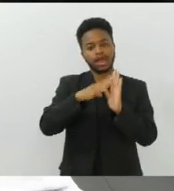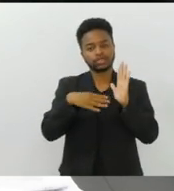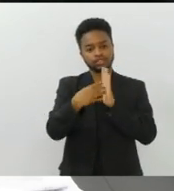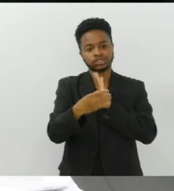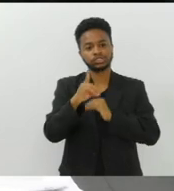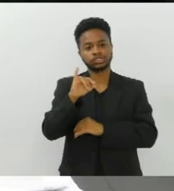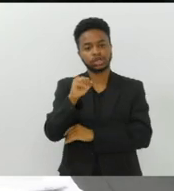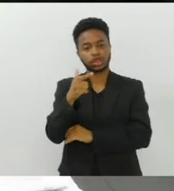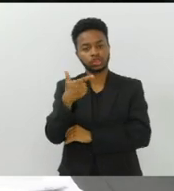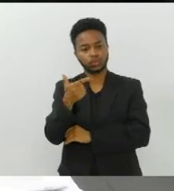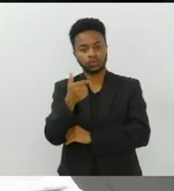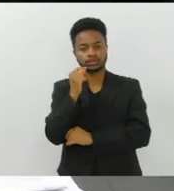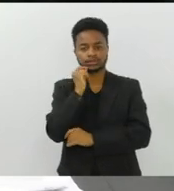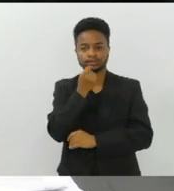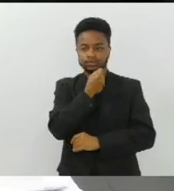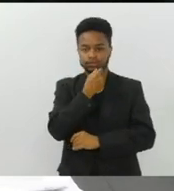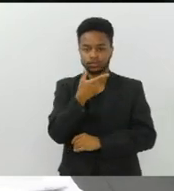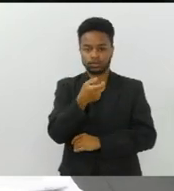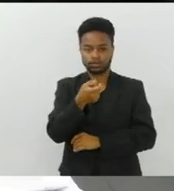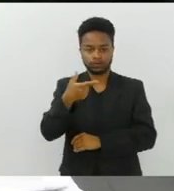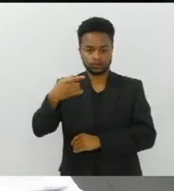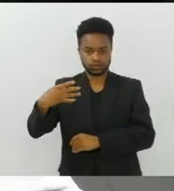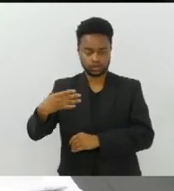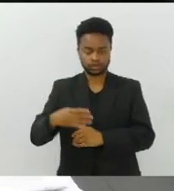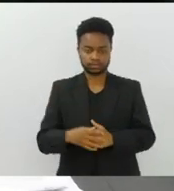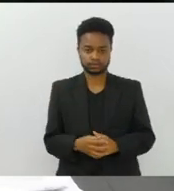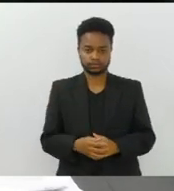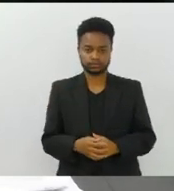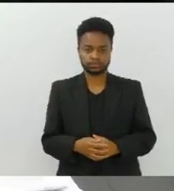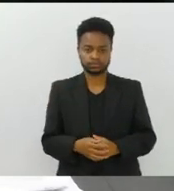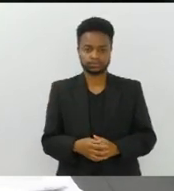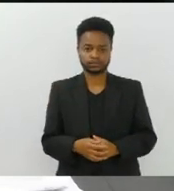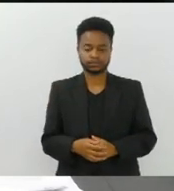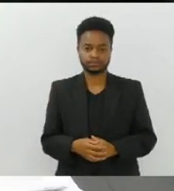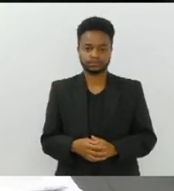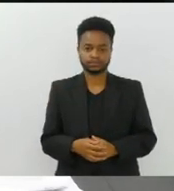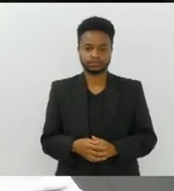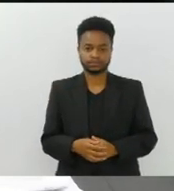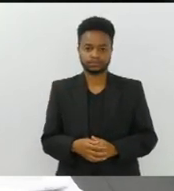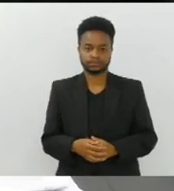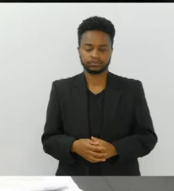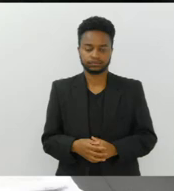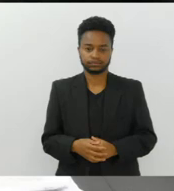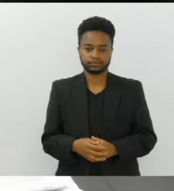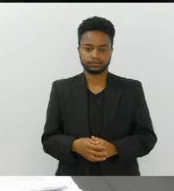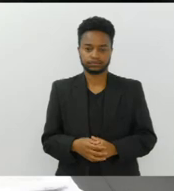setembro de 2024. Muito bem.